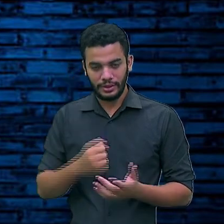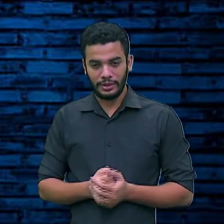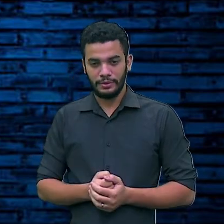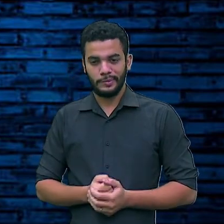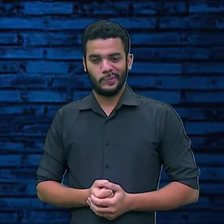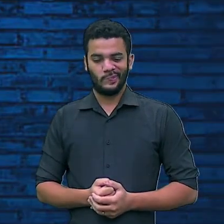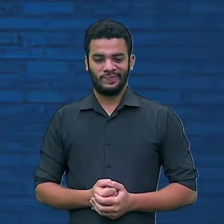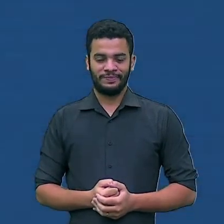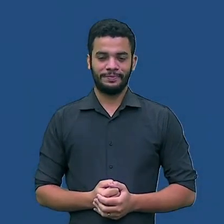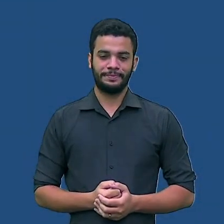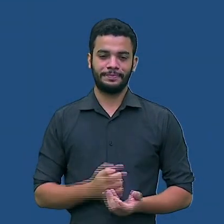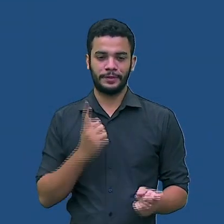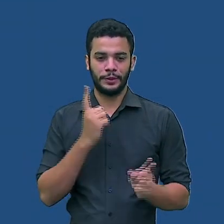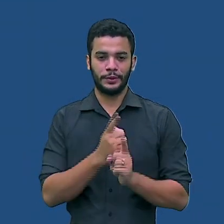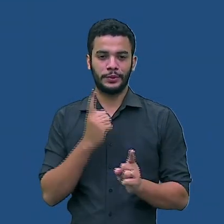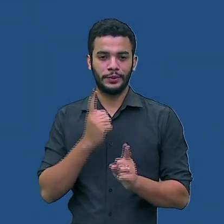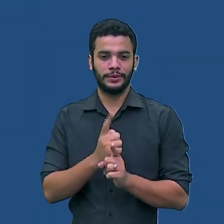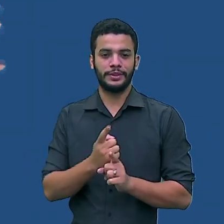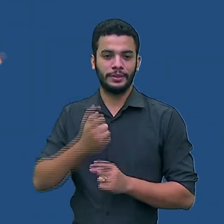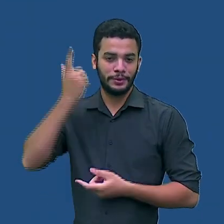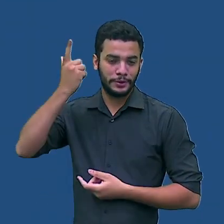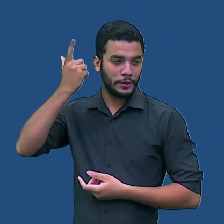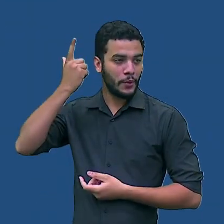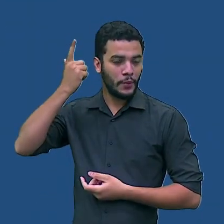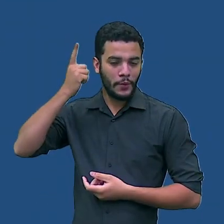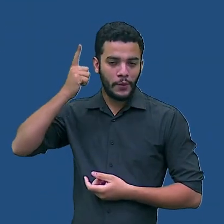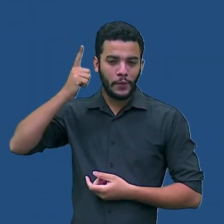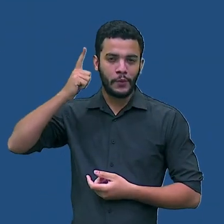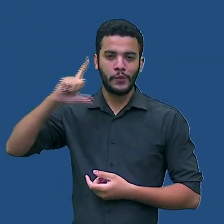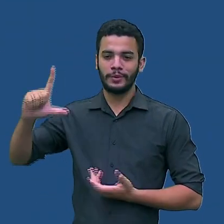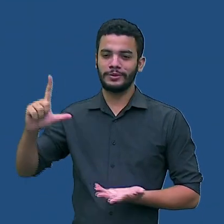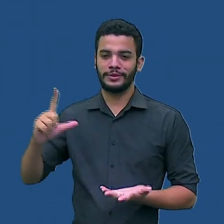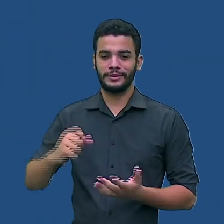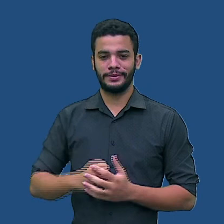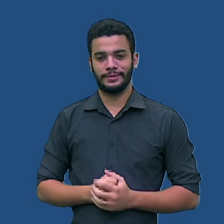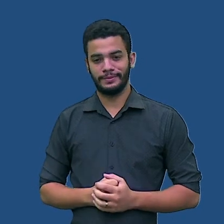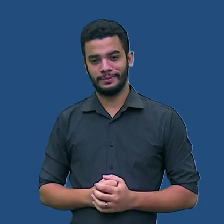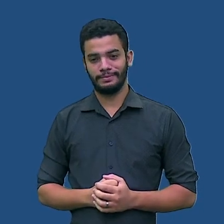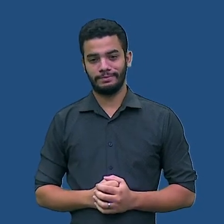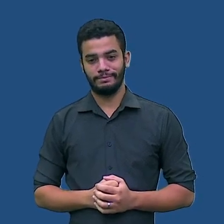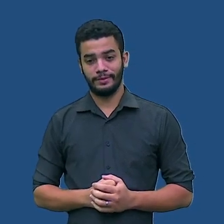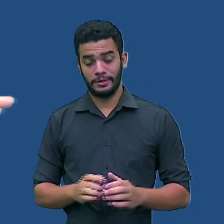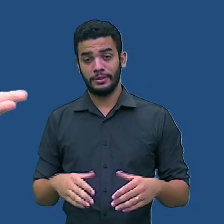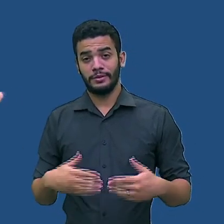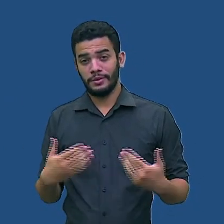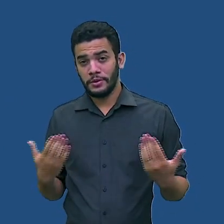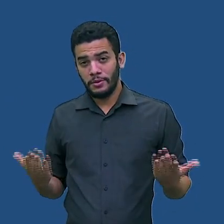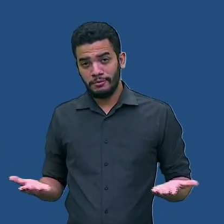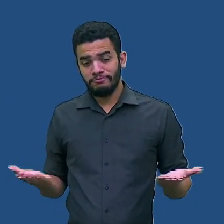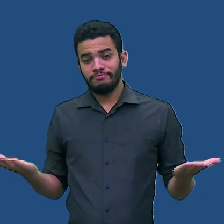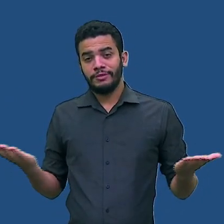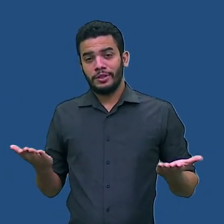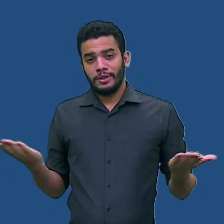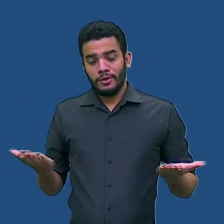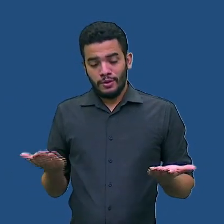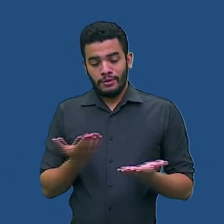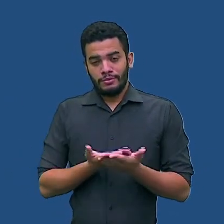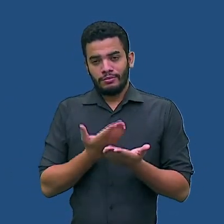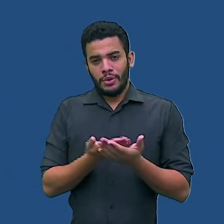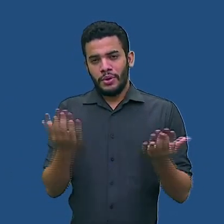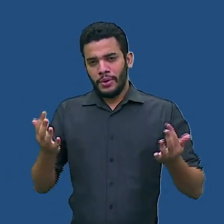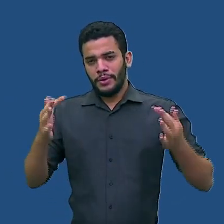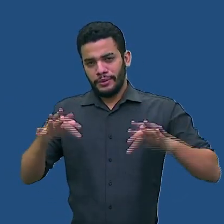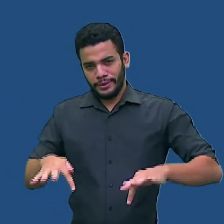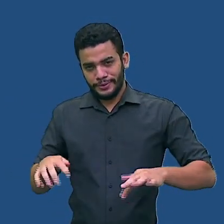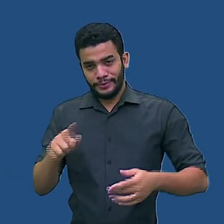conseguimos aí organizar toda essa explicação. E agora é com vocês,